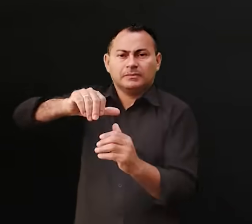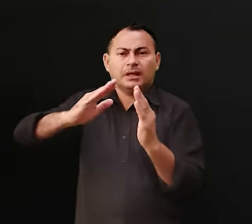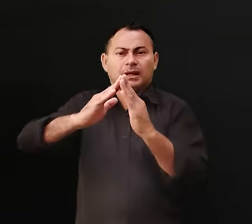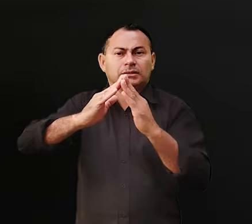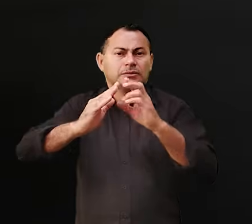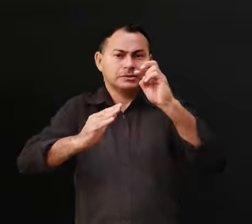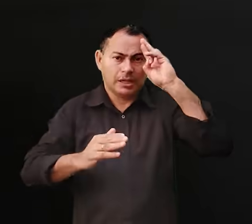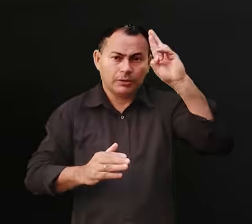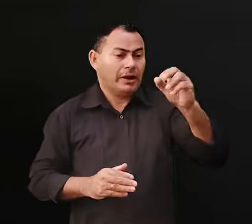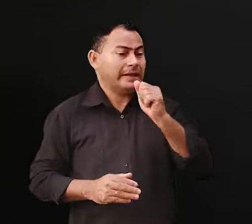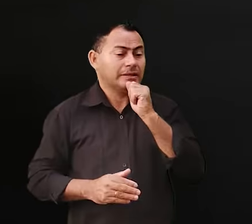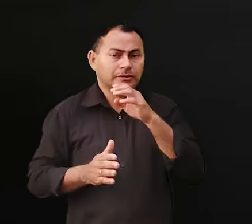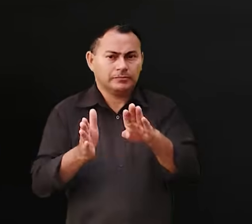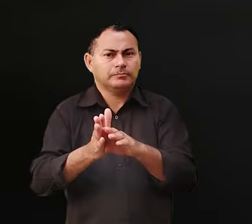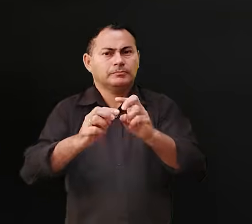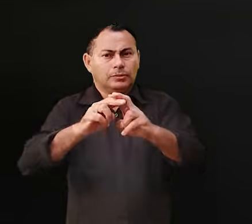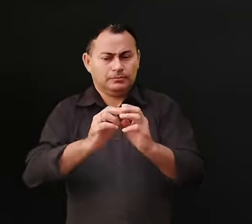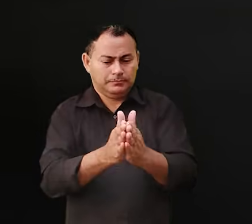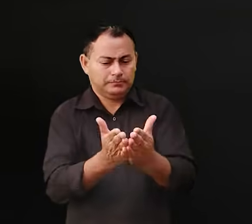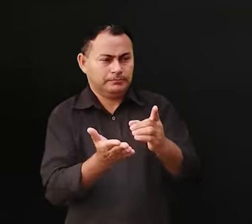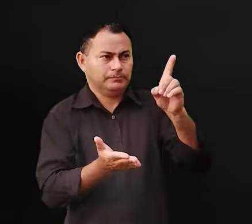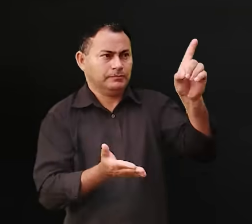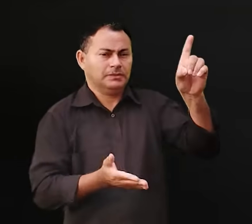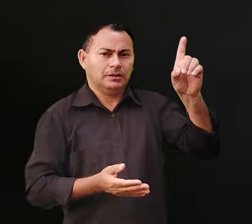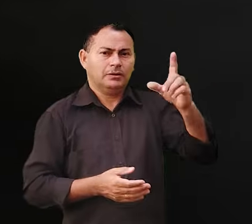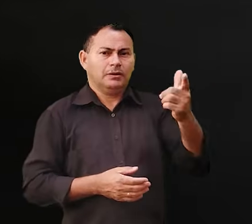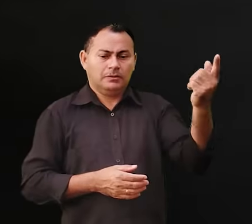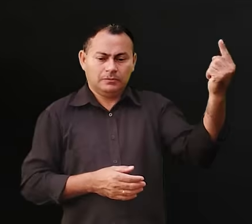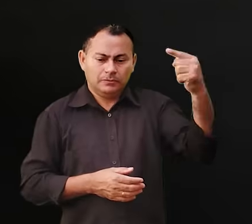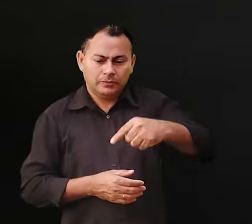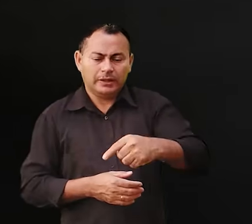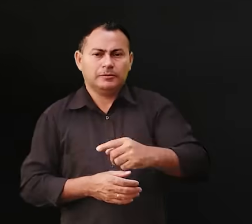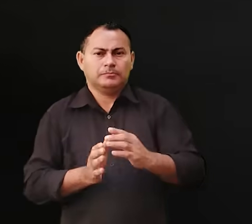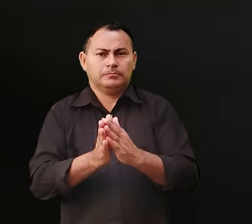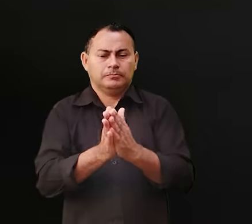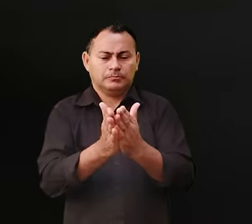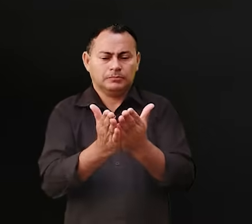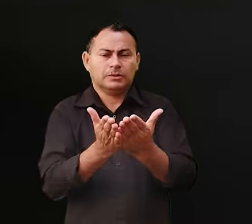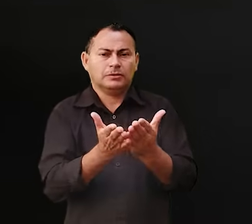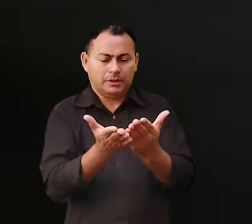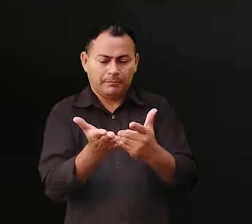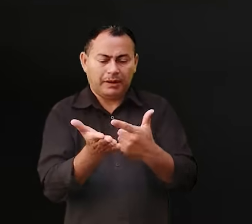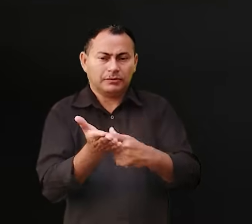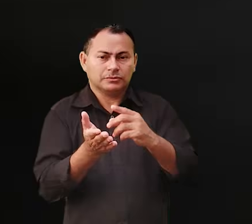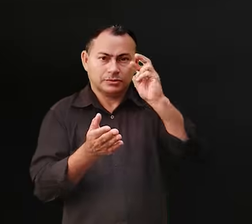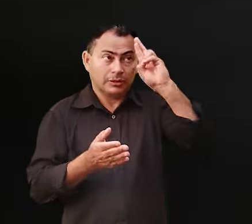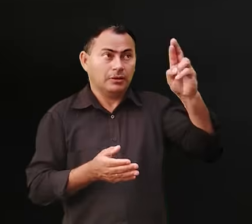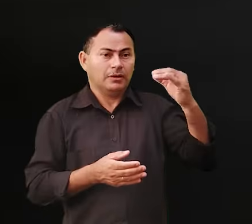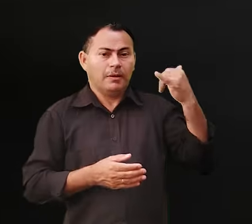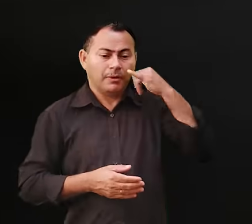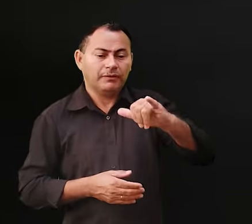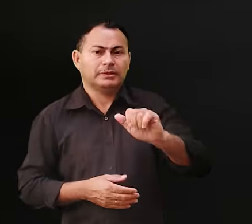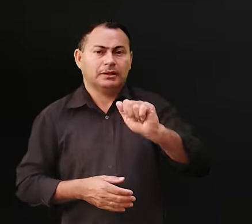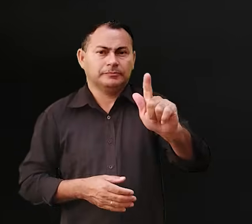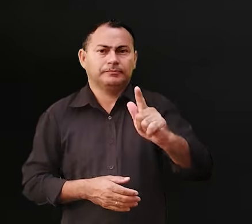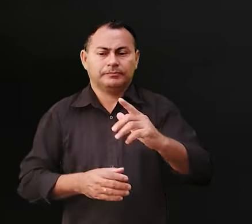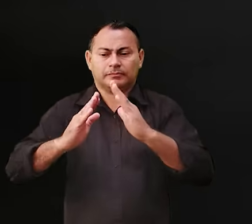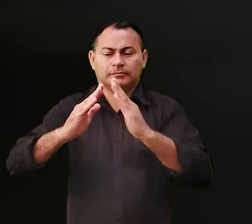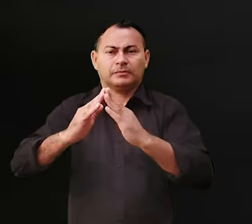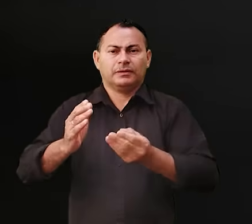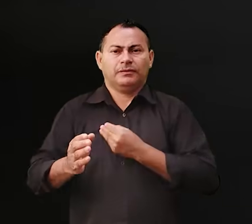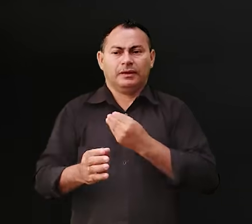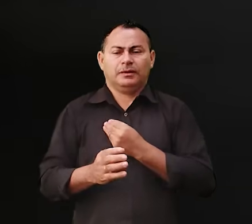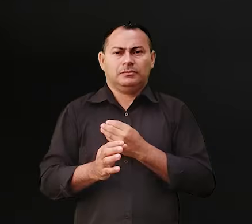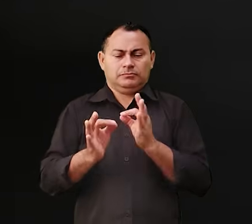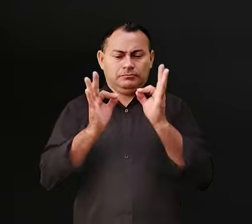reconstruir a casa do Senhor. Por isso a palavra do Senhor veio novamente por meio do profeta Ageu. Acaso é tempo de vocês morarem